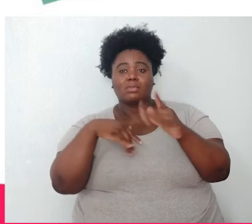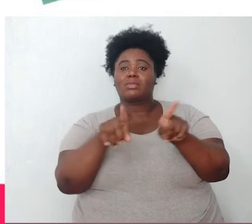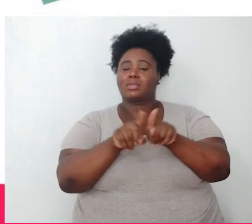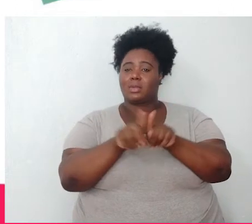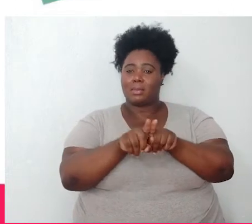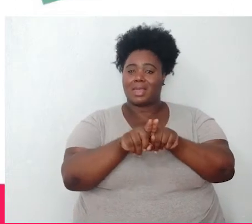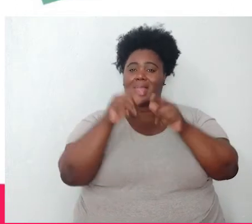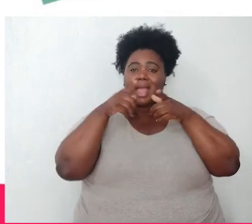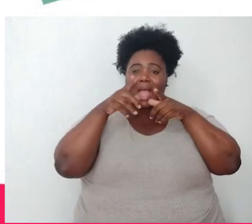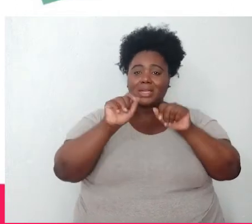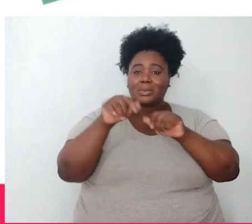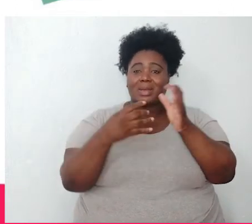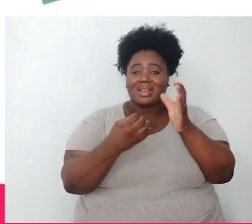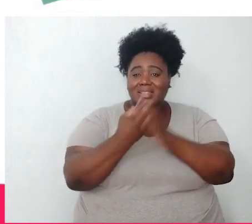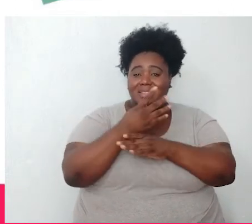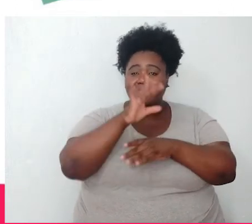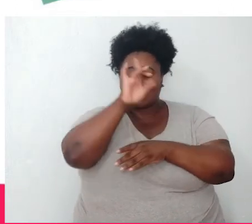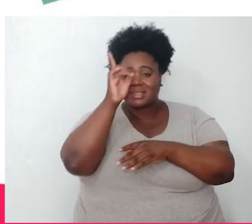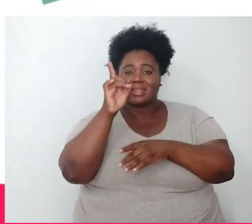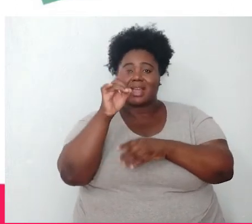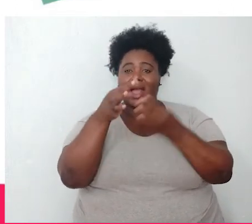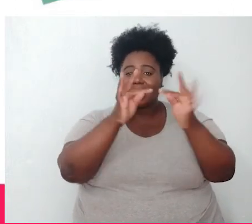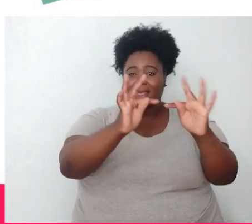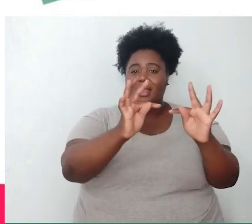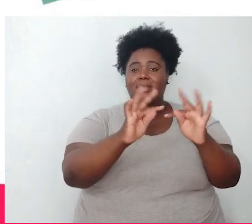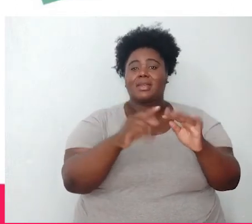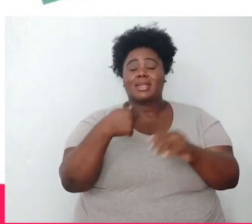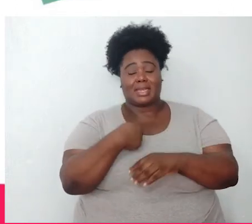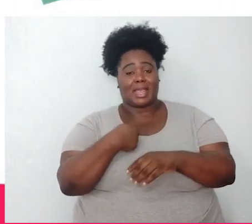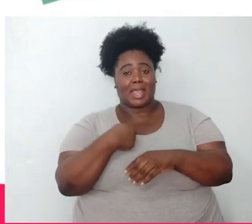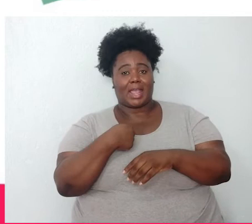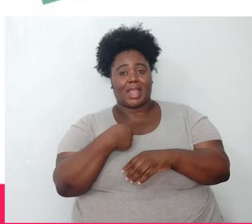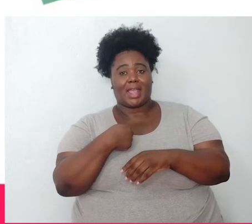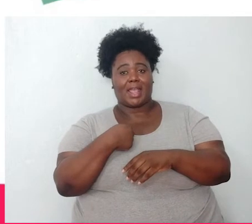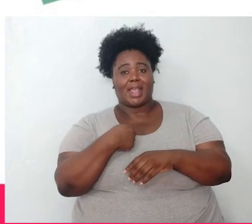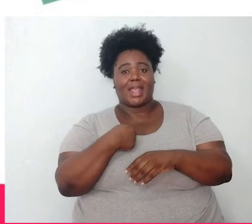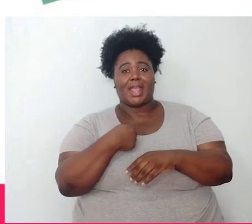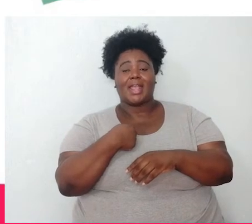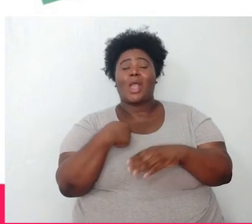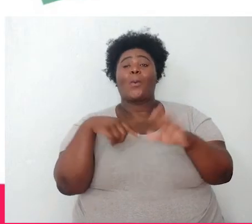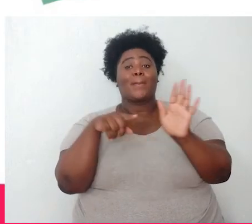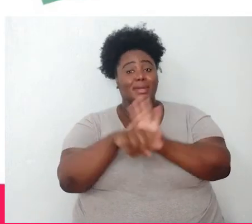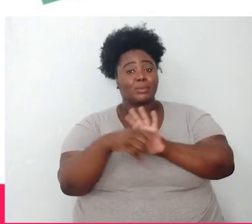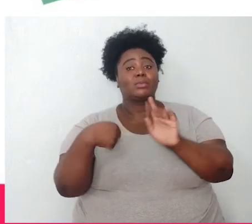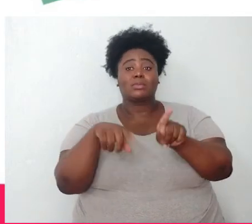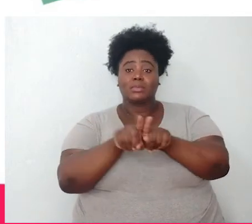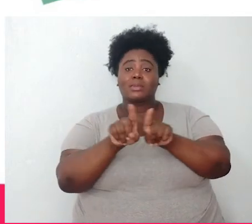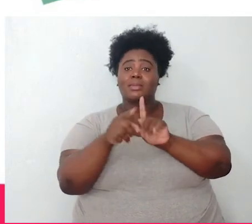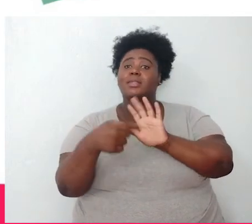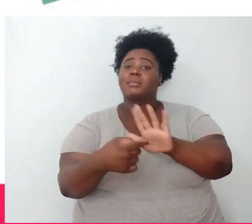pintura, às linguagens que são de criatividade ligadas à técnica. E eu trago um pouco desse questionamento